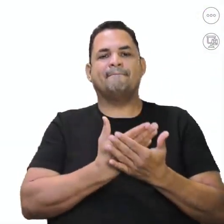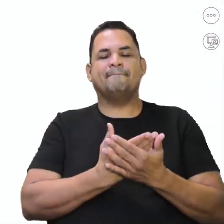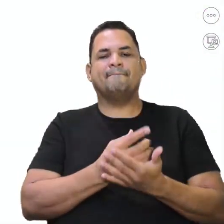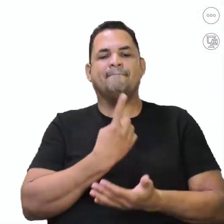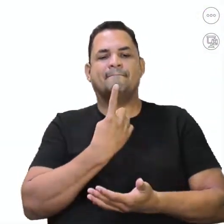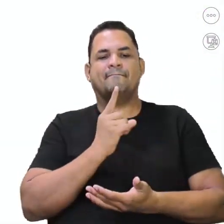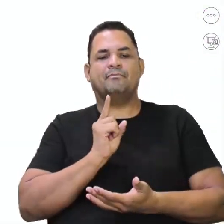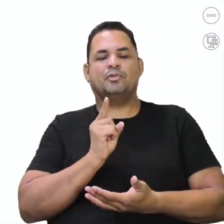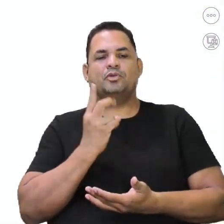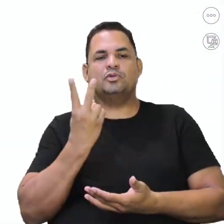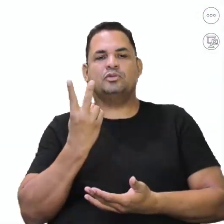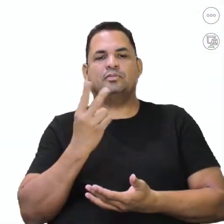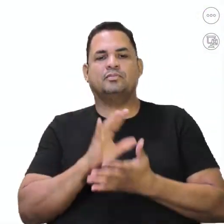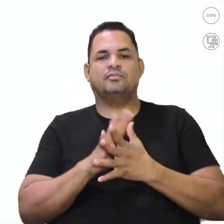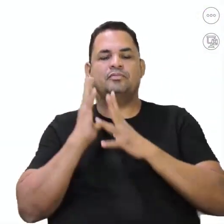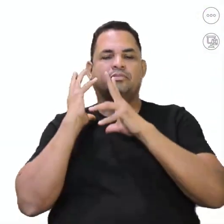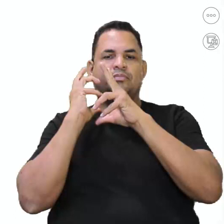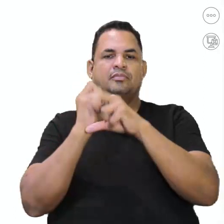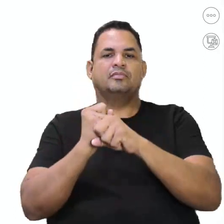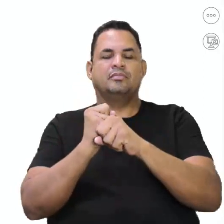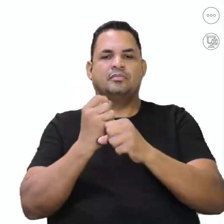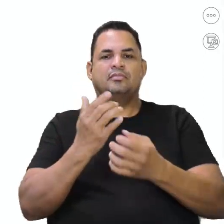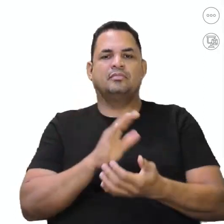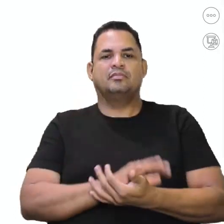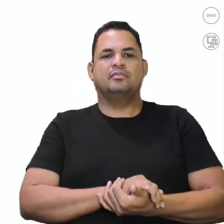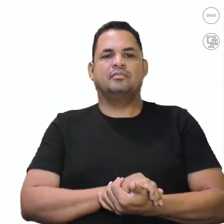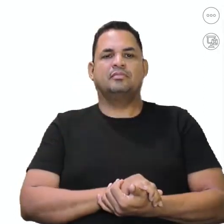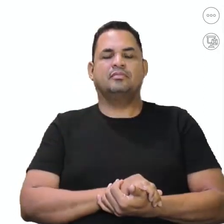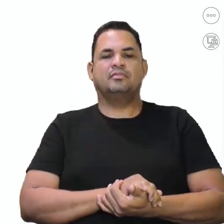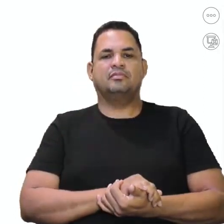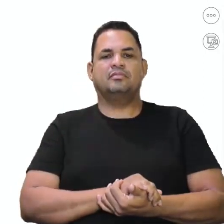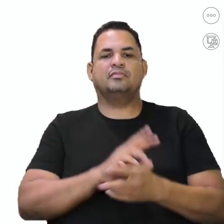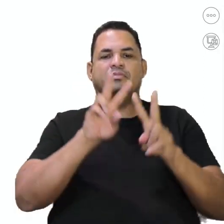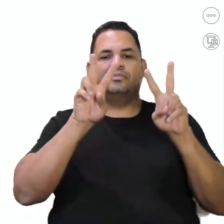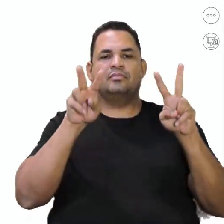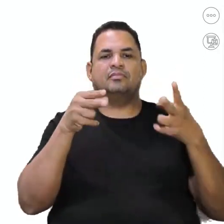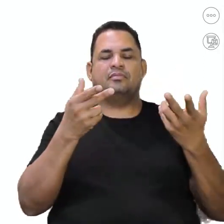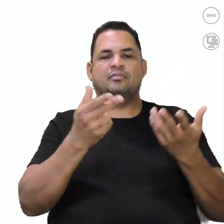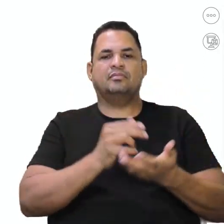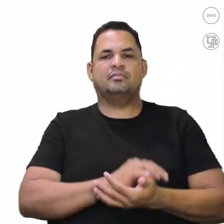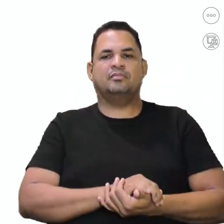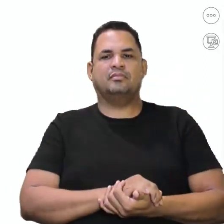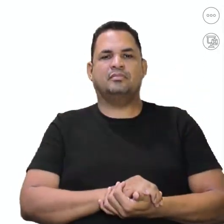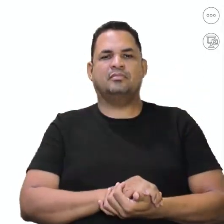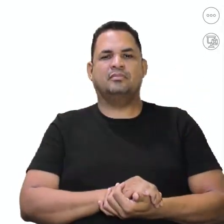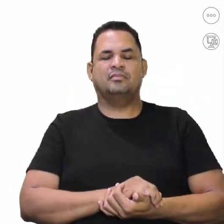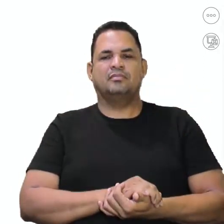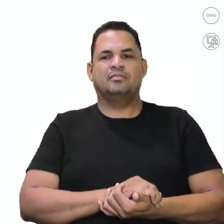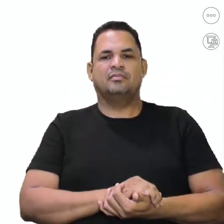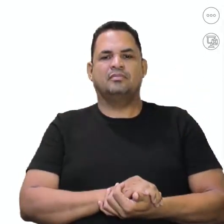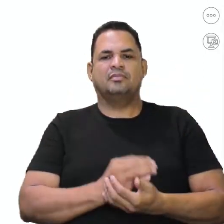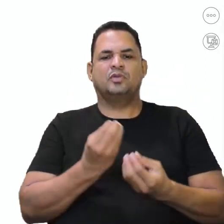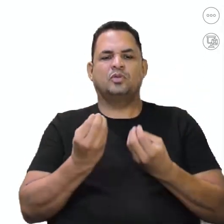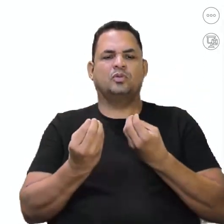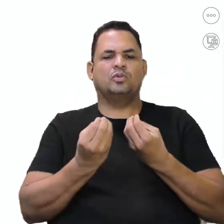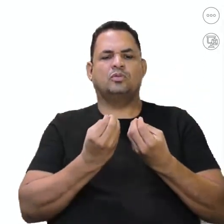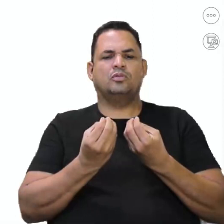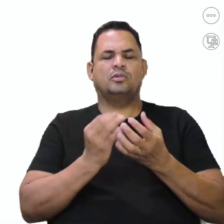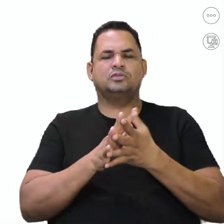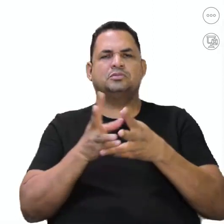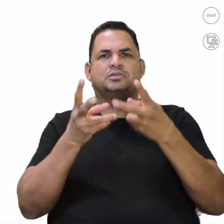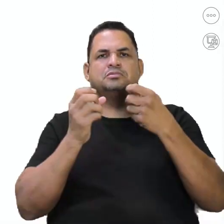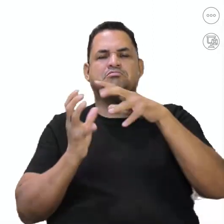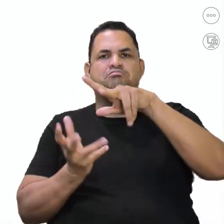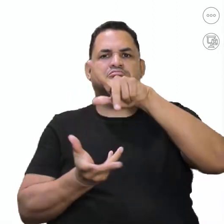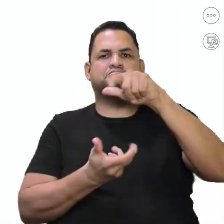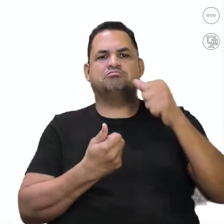aula 1.2 a revisão da aula que levava o título de How Can I Read the World? Como eu posso ler o